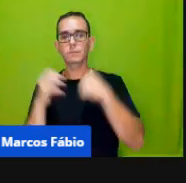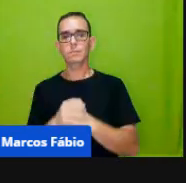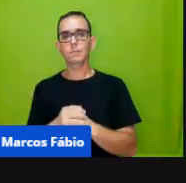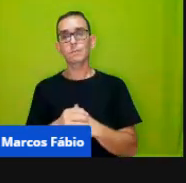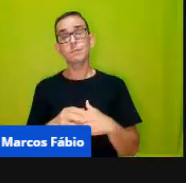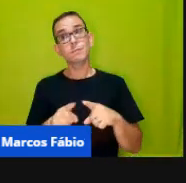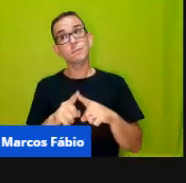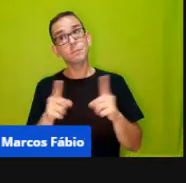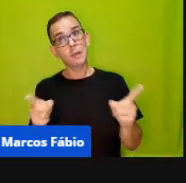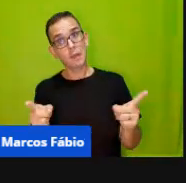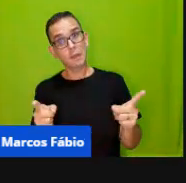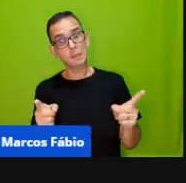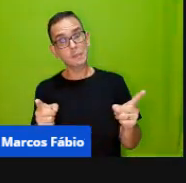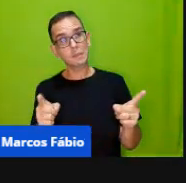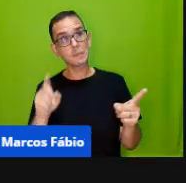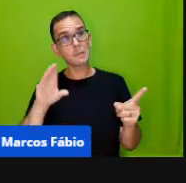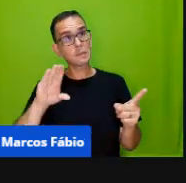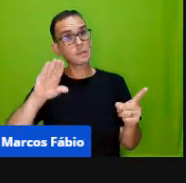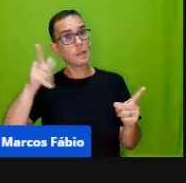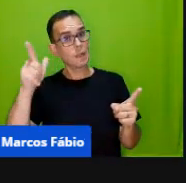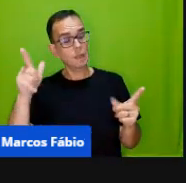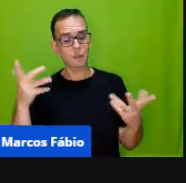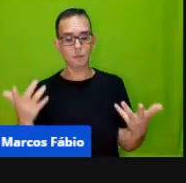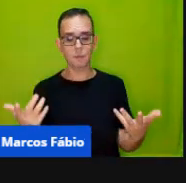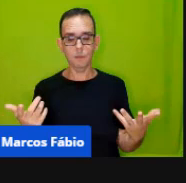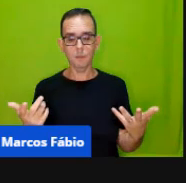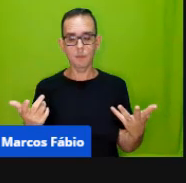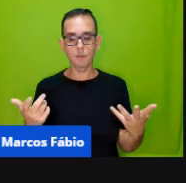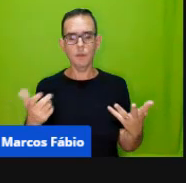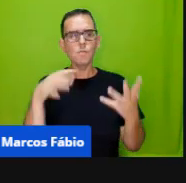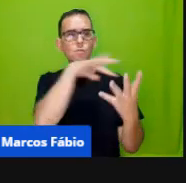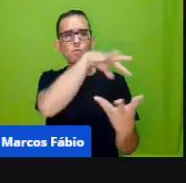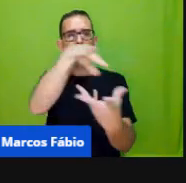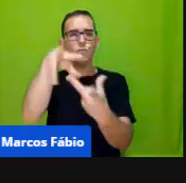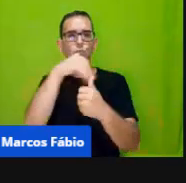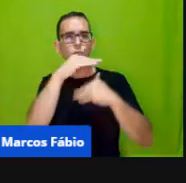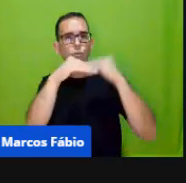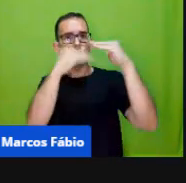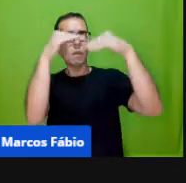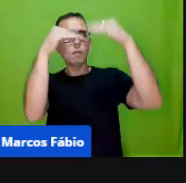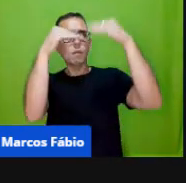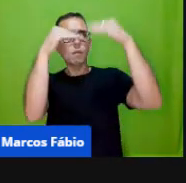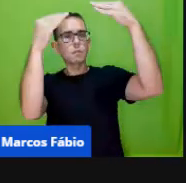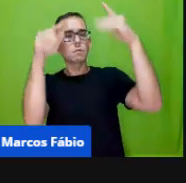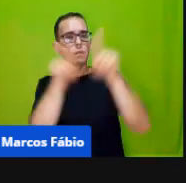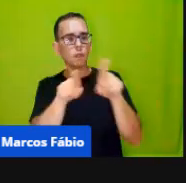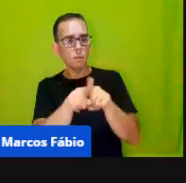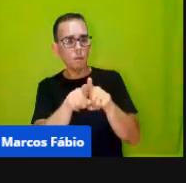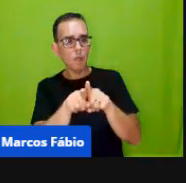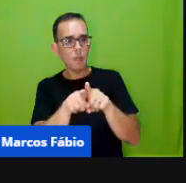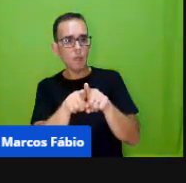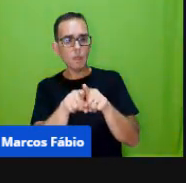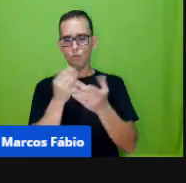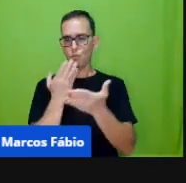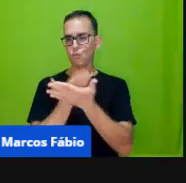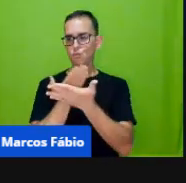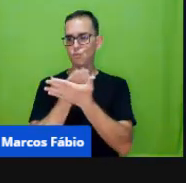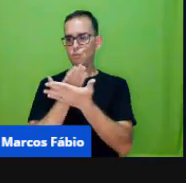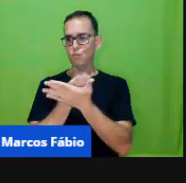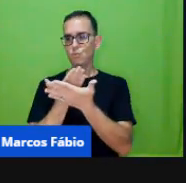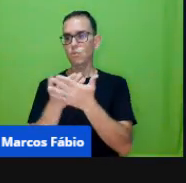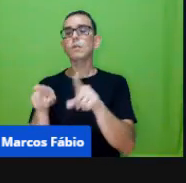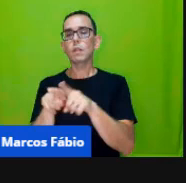mantendo. Óbvio que o mundo evoluiu, e as atividades por si só